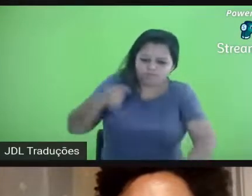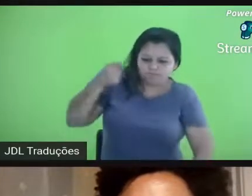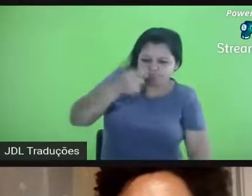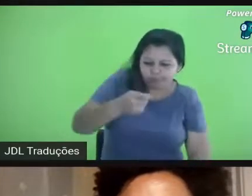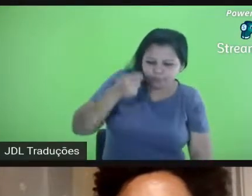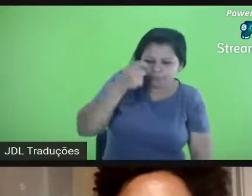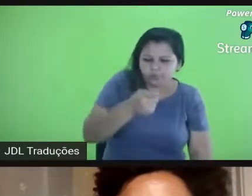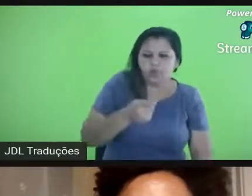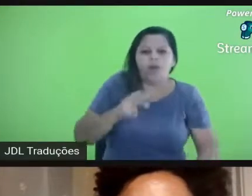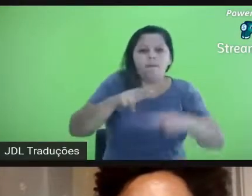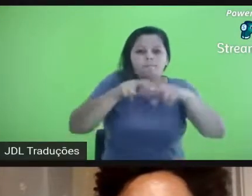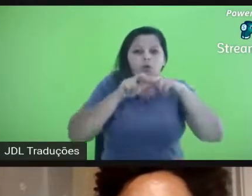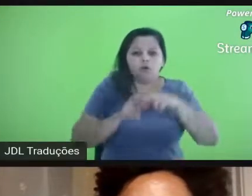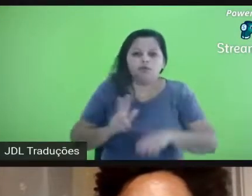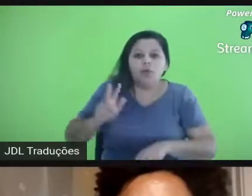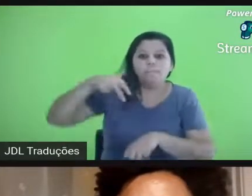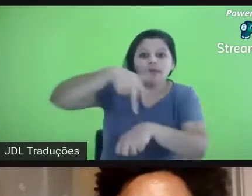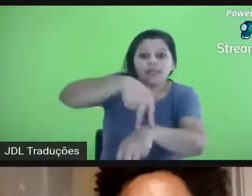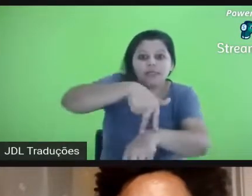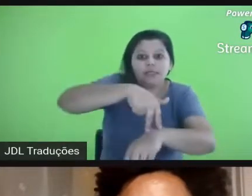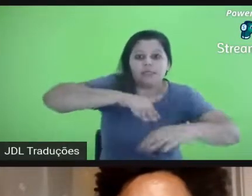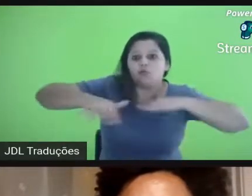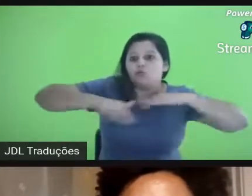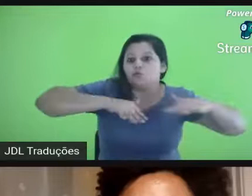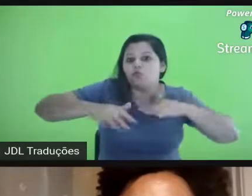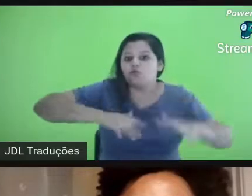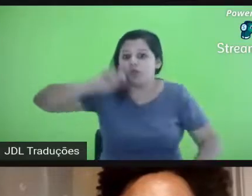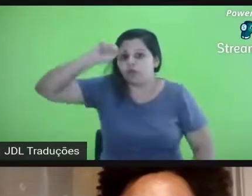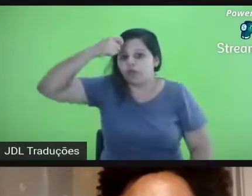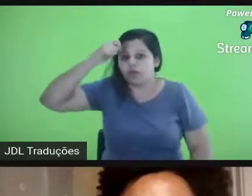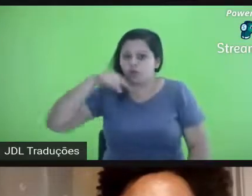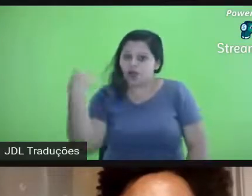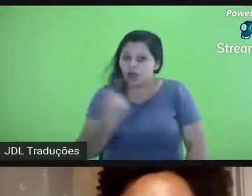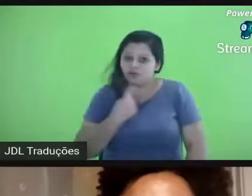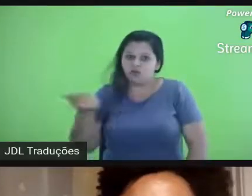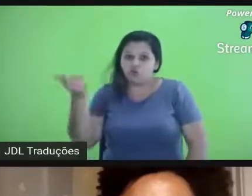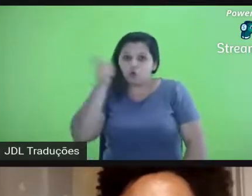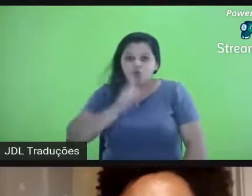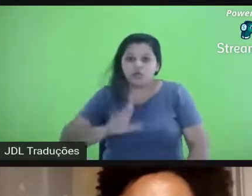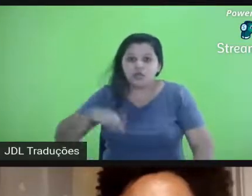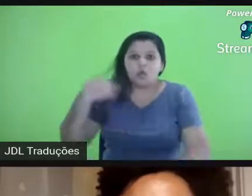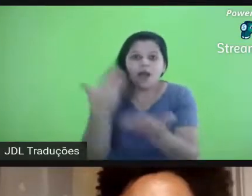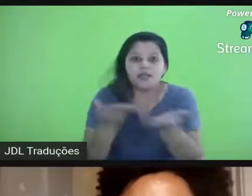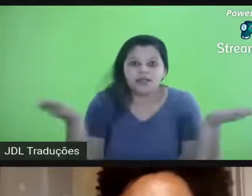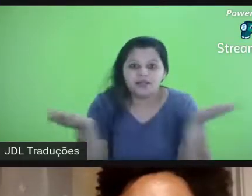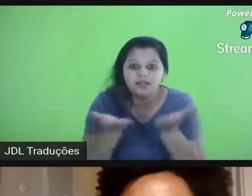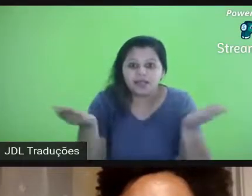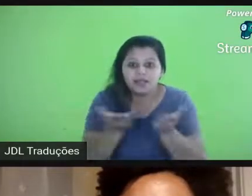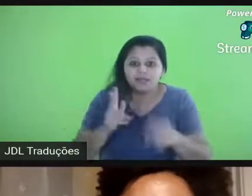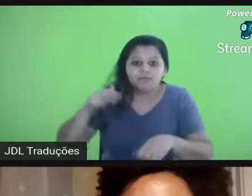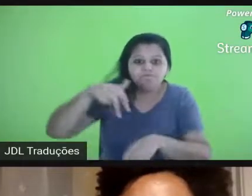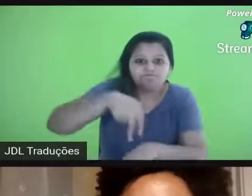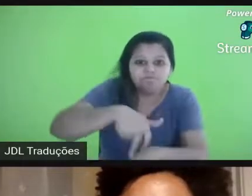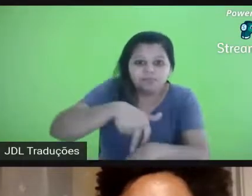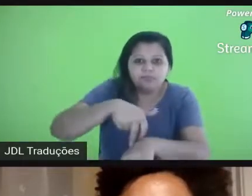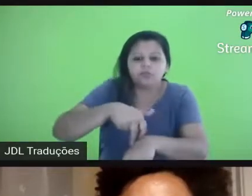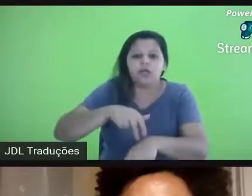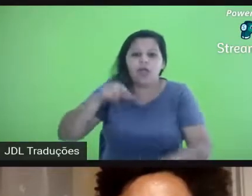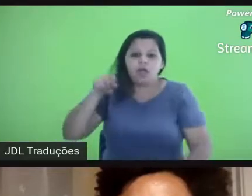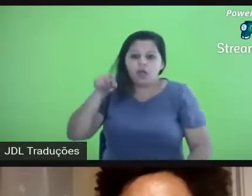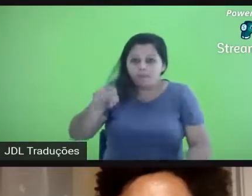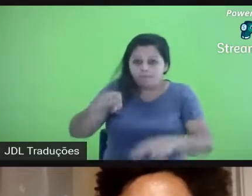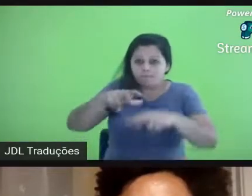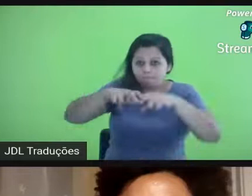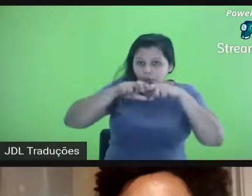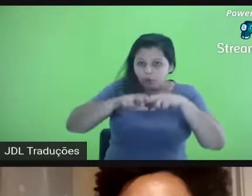que nos trouxe até aqui, né? Então, acho que a gente, partindo desse respeito, né, pelo trabalho exercido